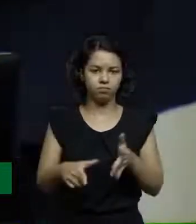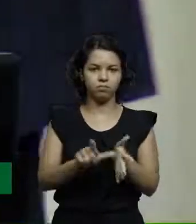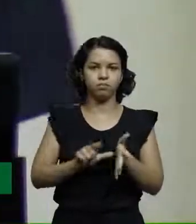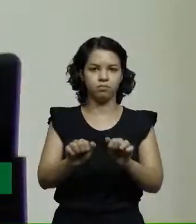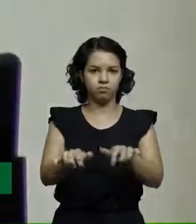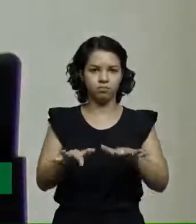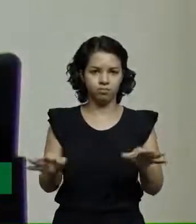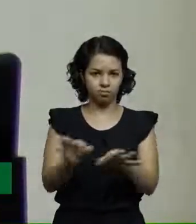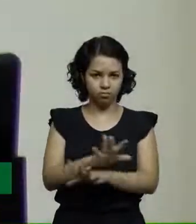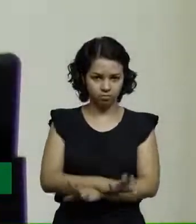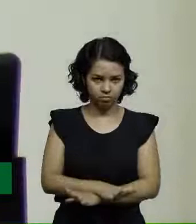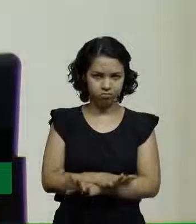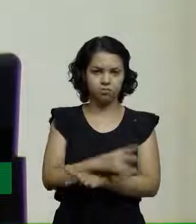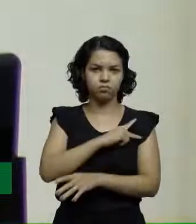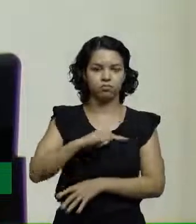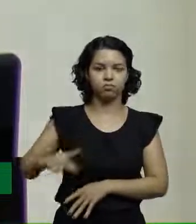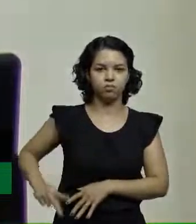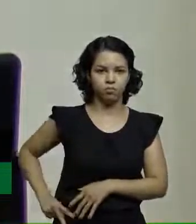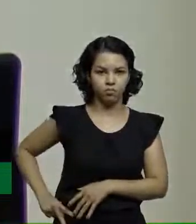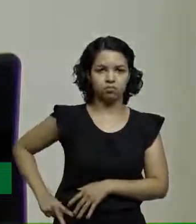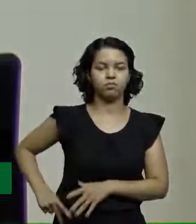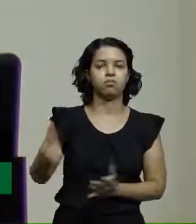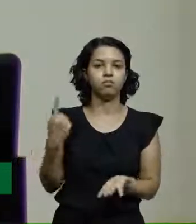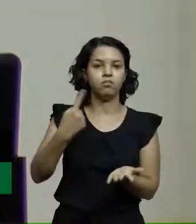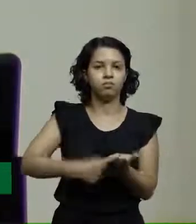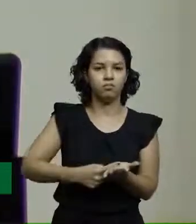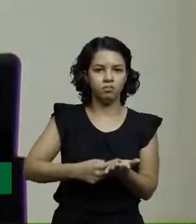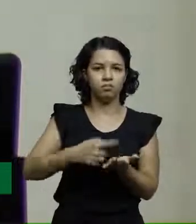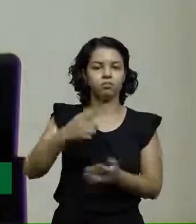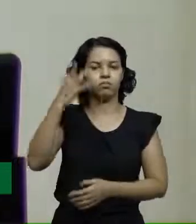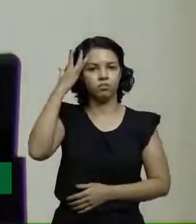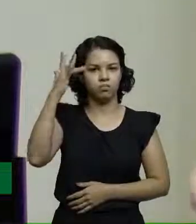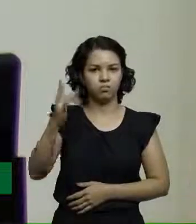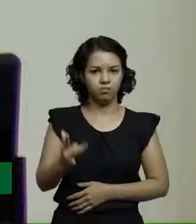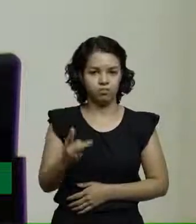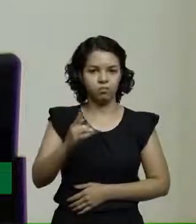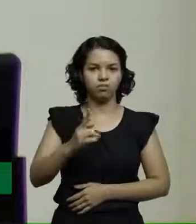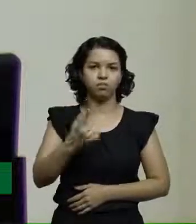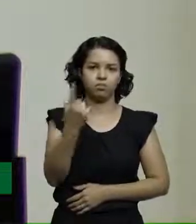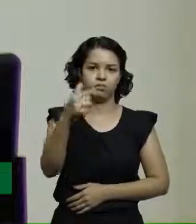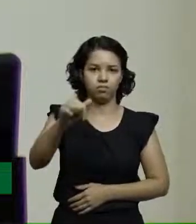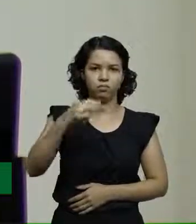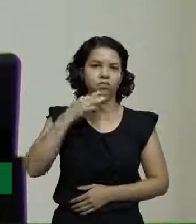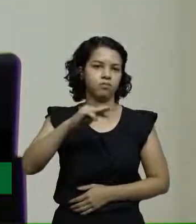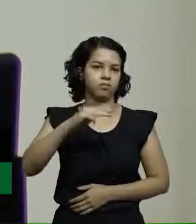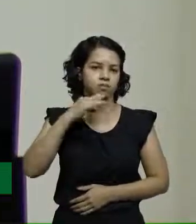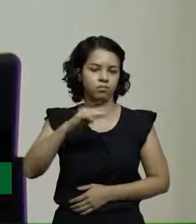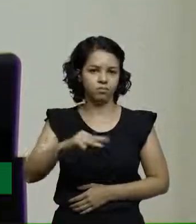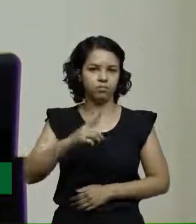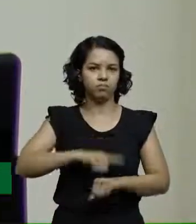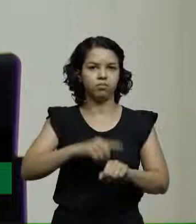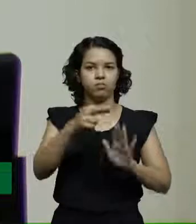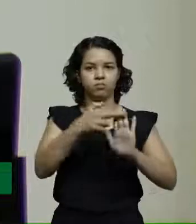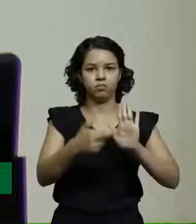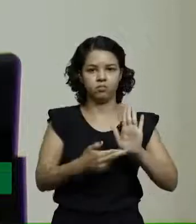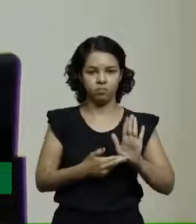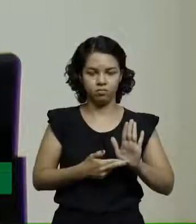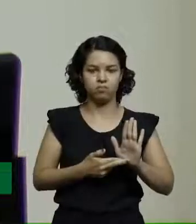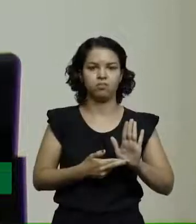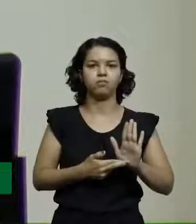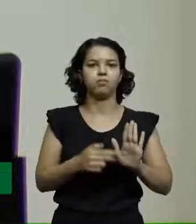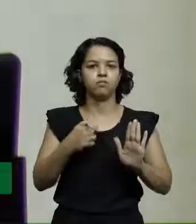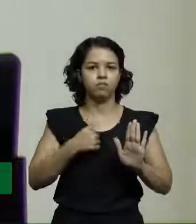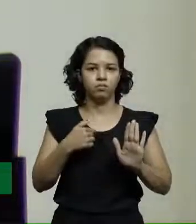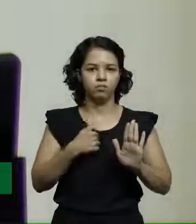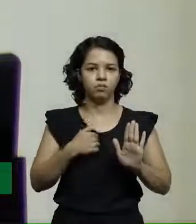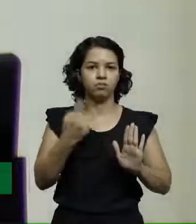sessão, o senhor presidente convocou outra ordinária para o dia 17 de março, no horário regimental. Para constar,